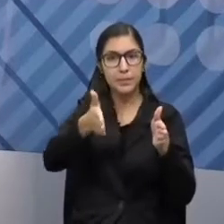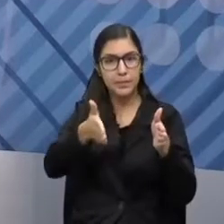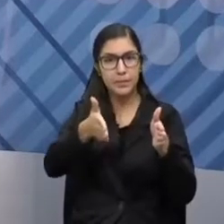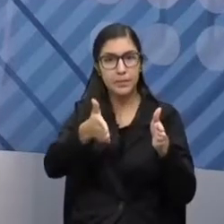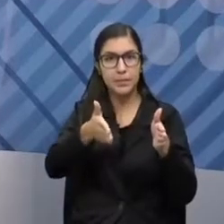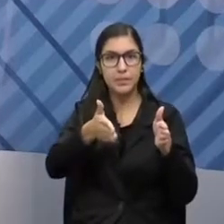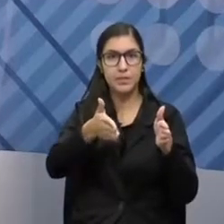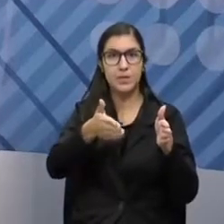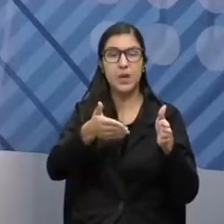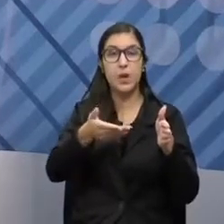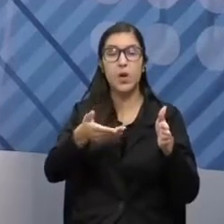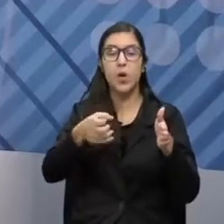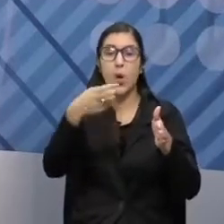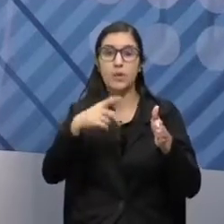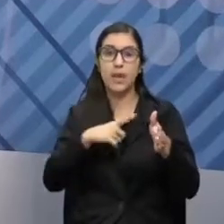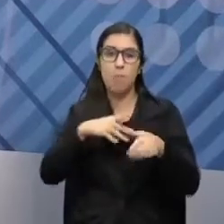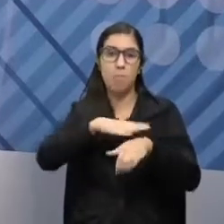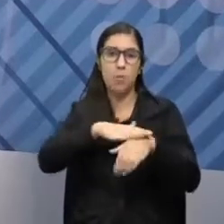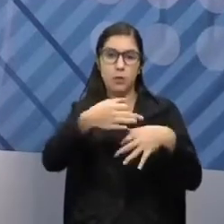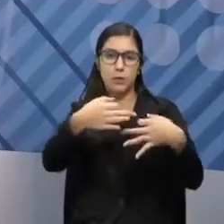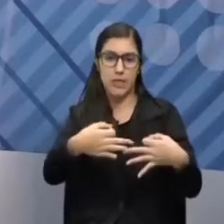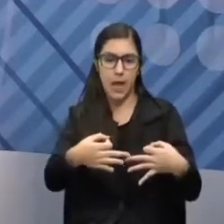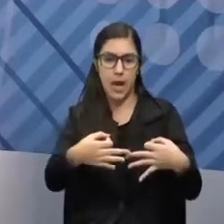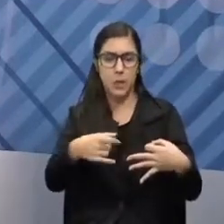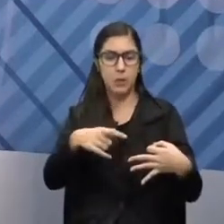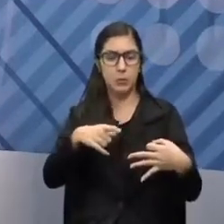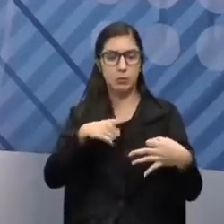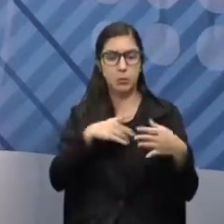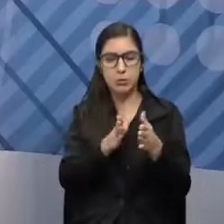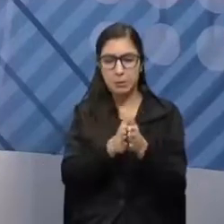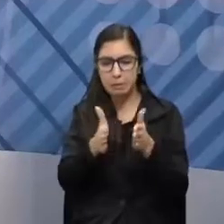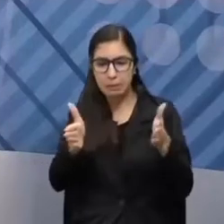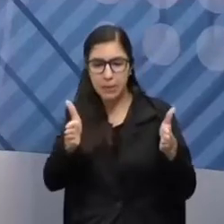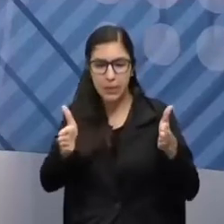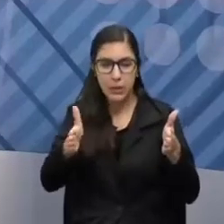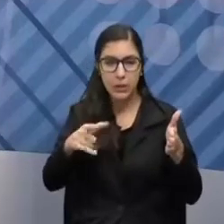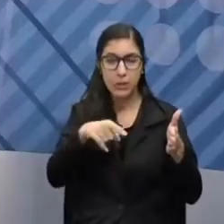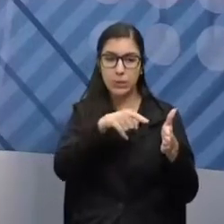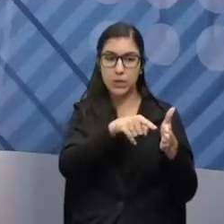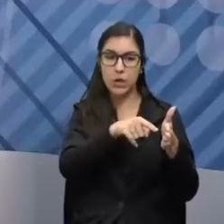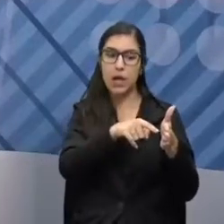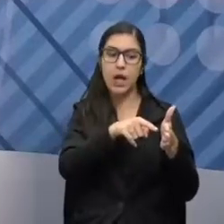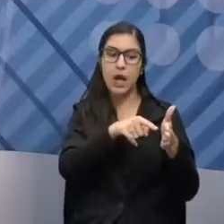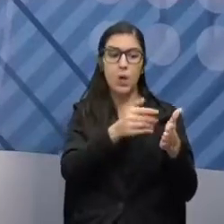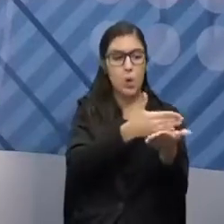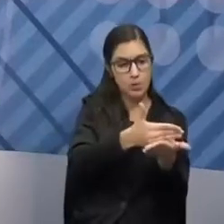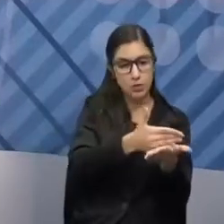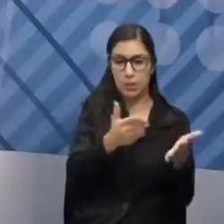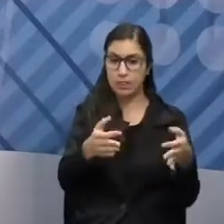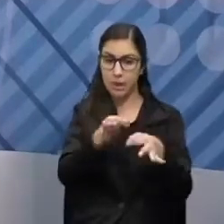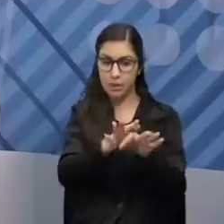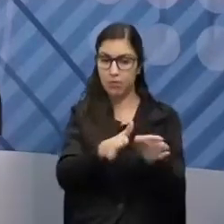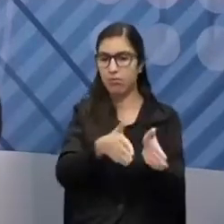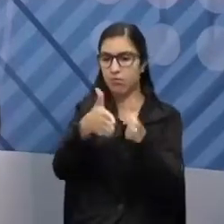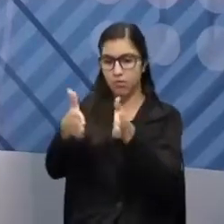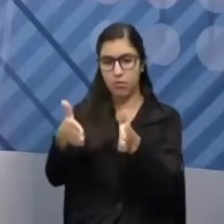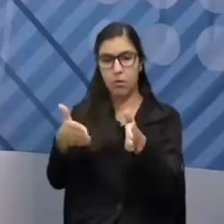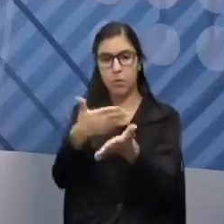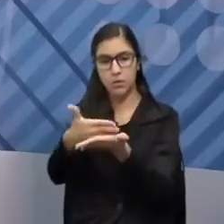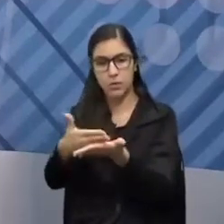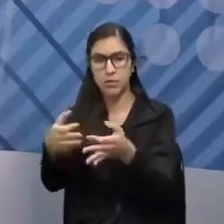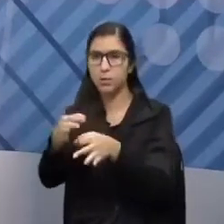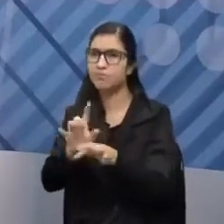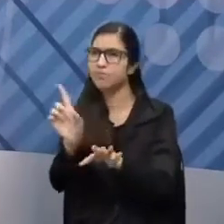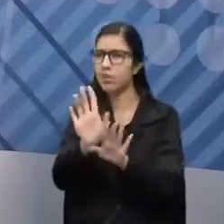preferencialmente ou em um momento adequado ou tem um tempo determinado para aquela fase terminar e começar uma outra. Pode acontecer até 2